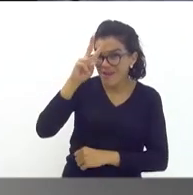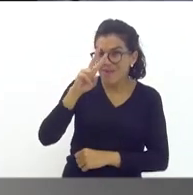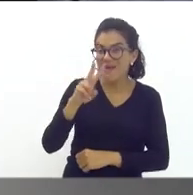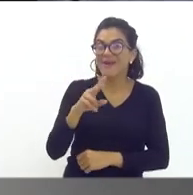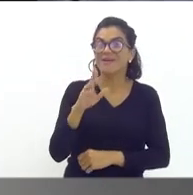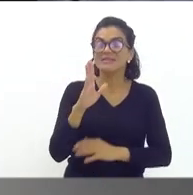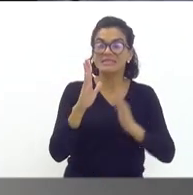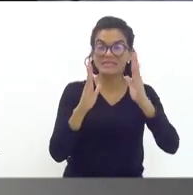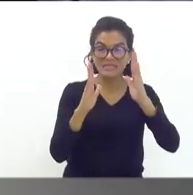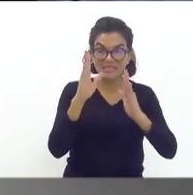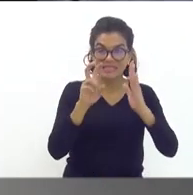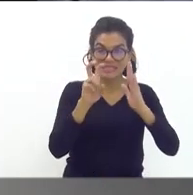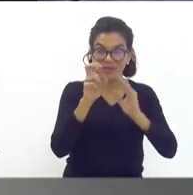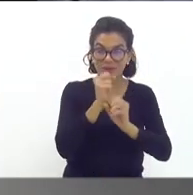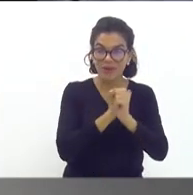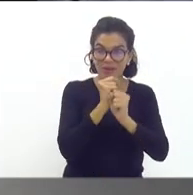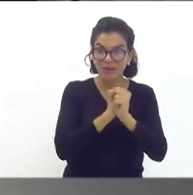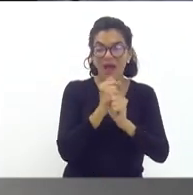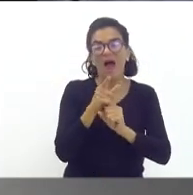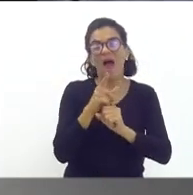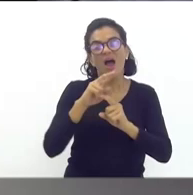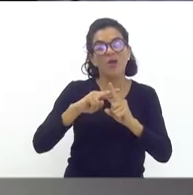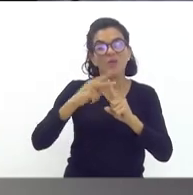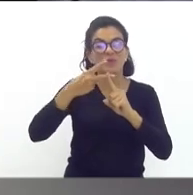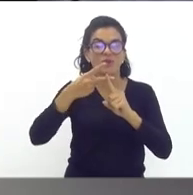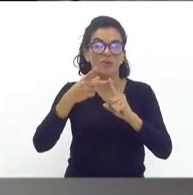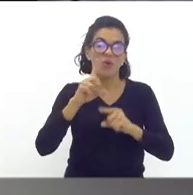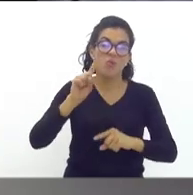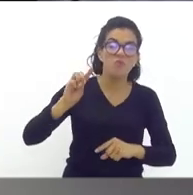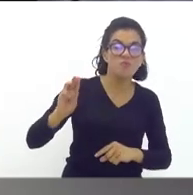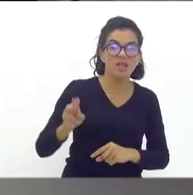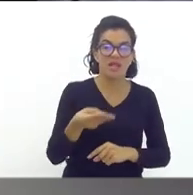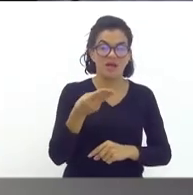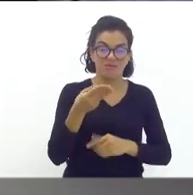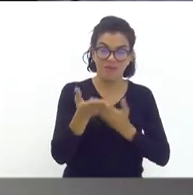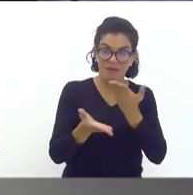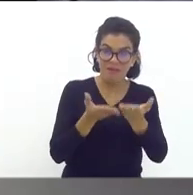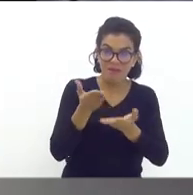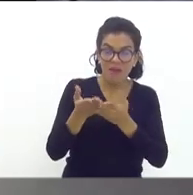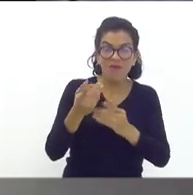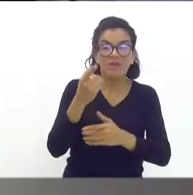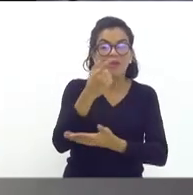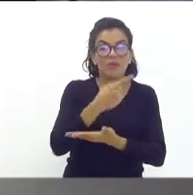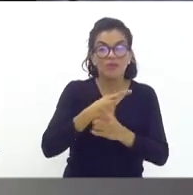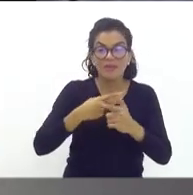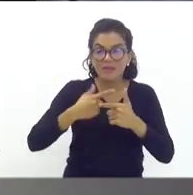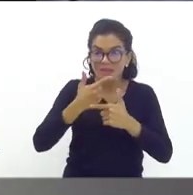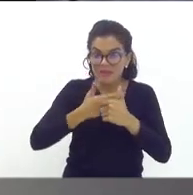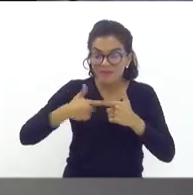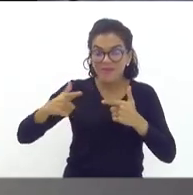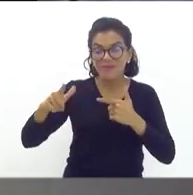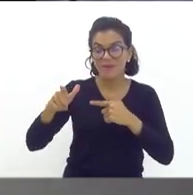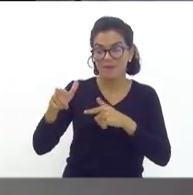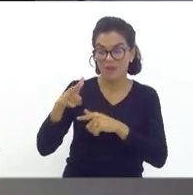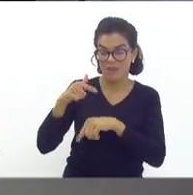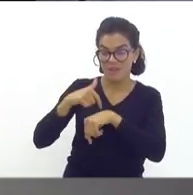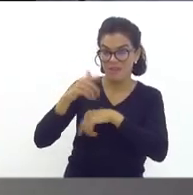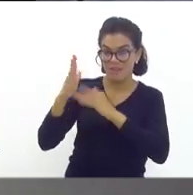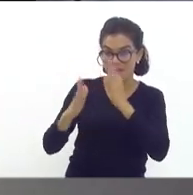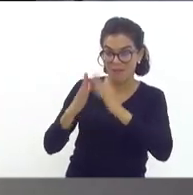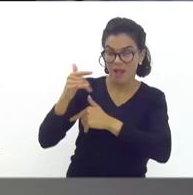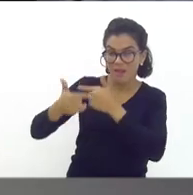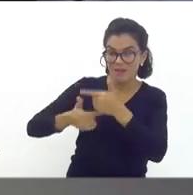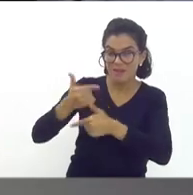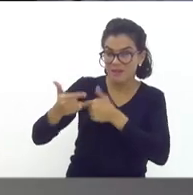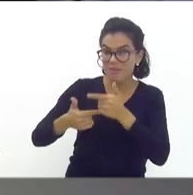25 anos cada ano e ela falou ah eu multipliquei hoje tem 1 milhão de atendimento divide isso Milhão pelo tempo que ela tá operando não é nada